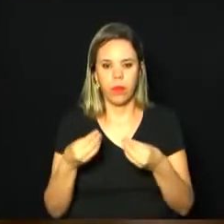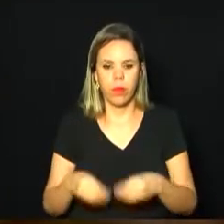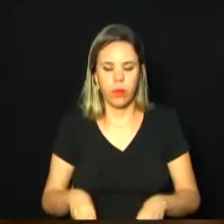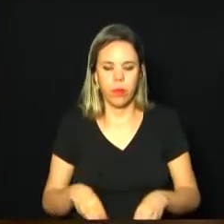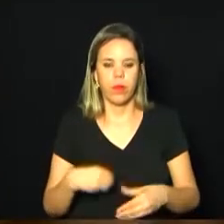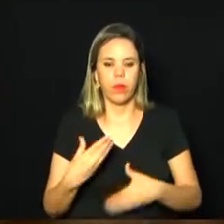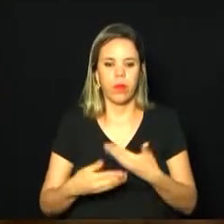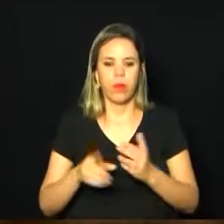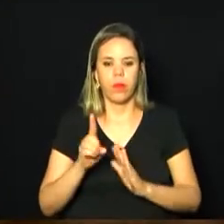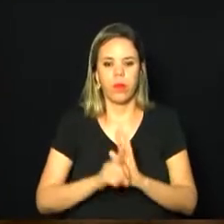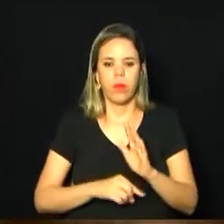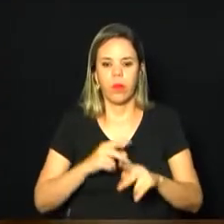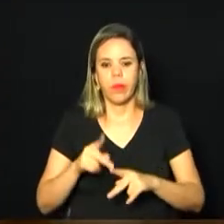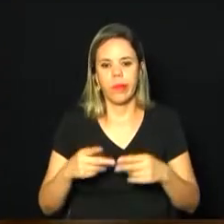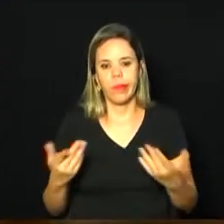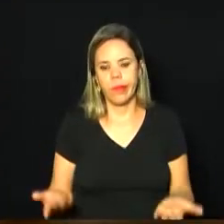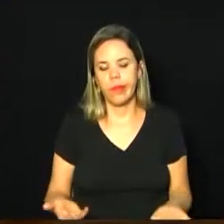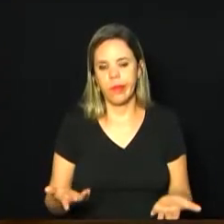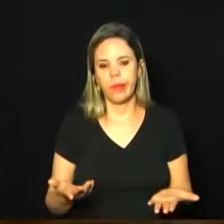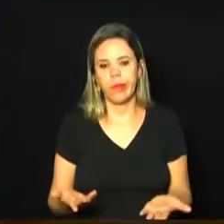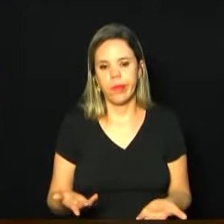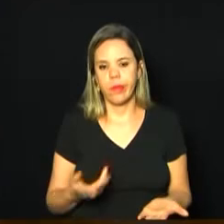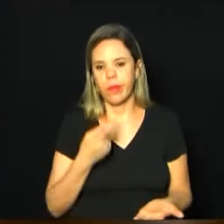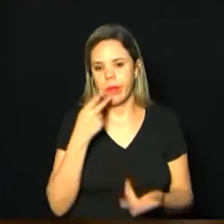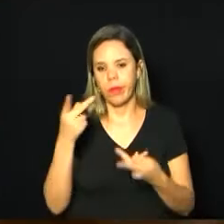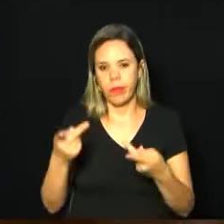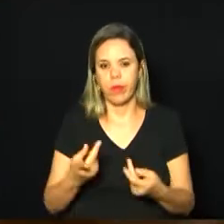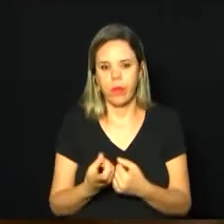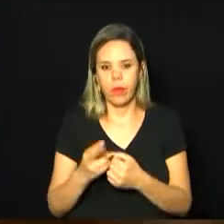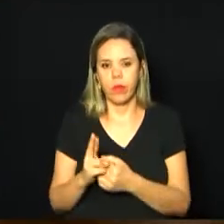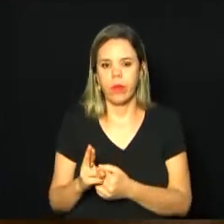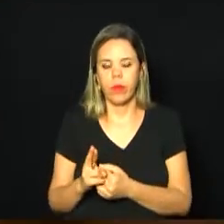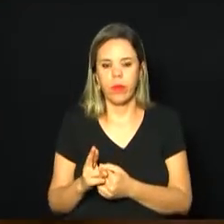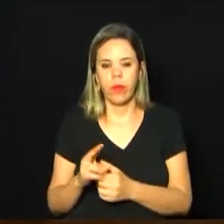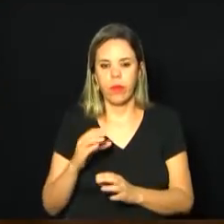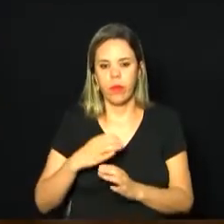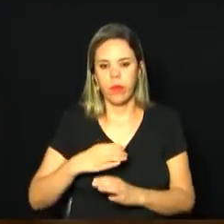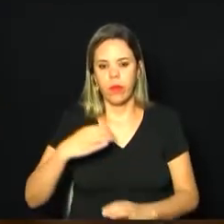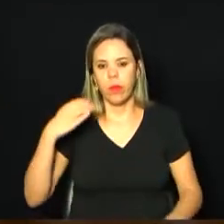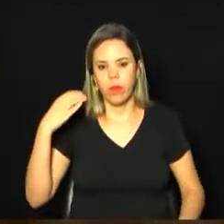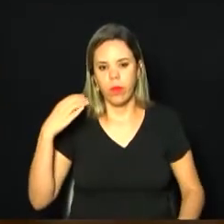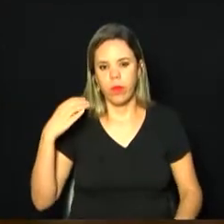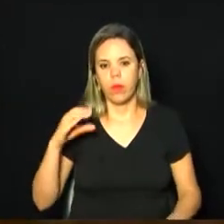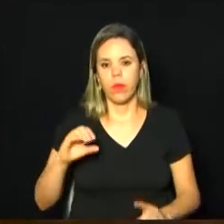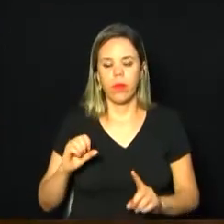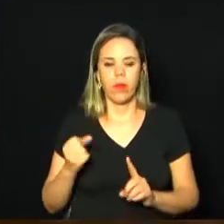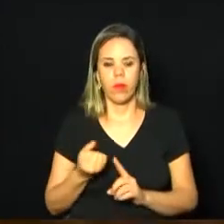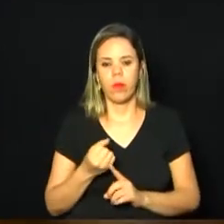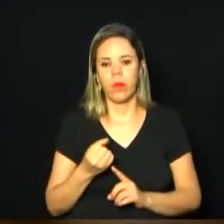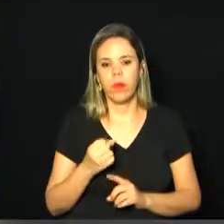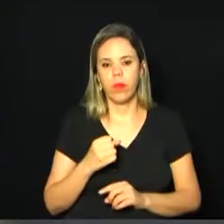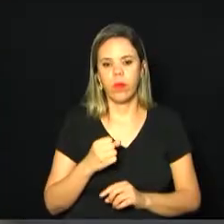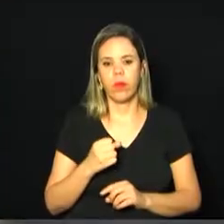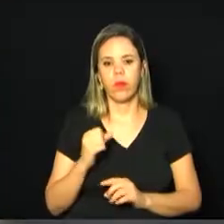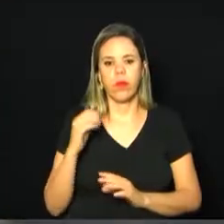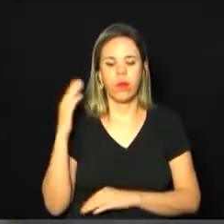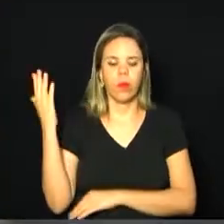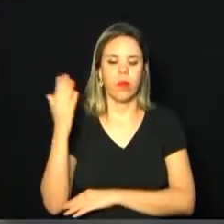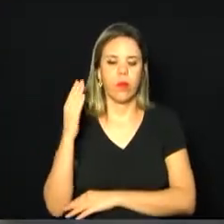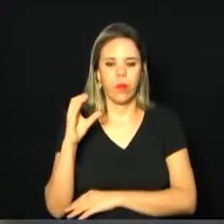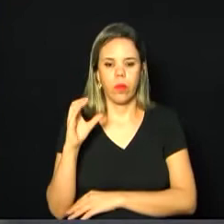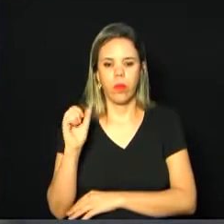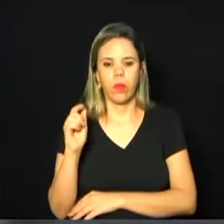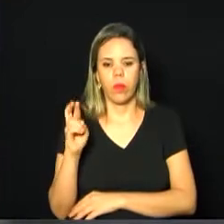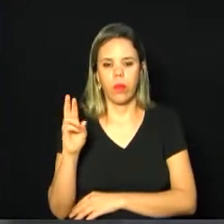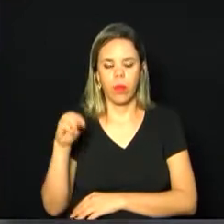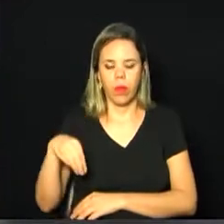no direito do cidadão para isso ela convidou a doutora em engenharia e civil ambiental Karen Castelli hoje foi